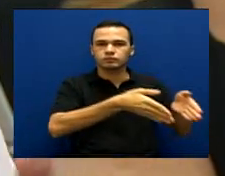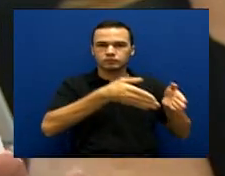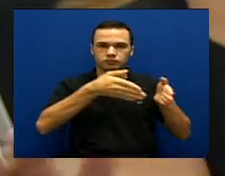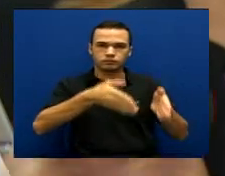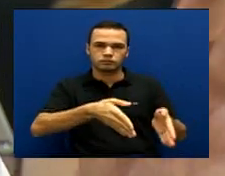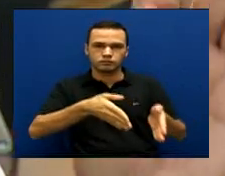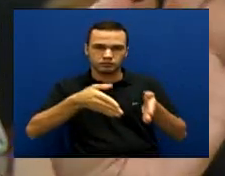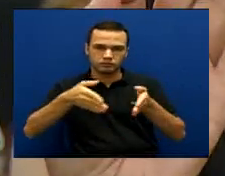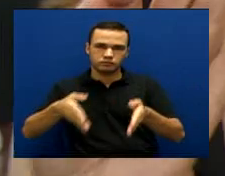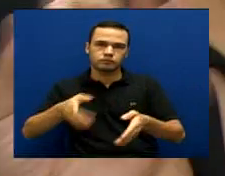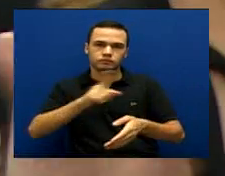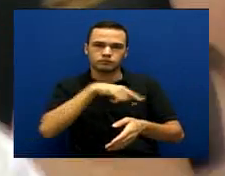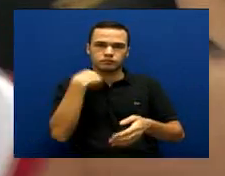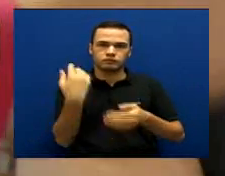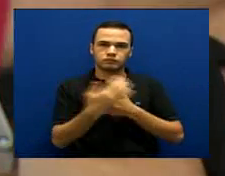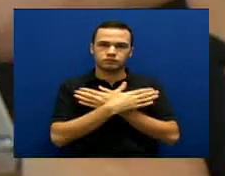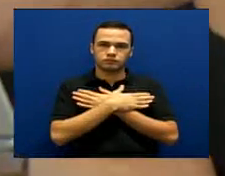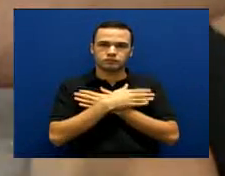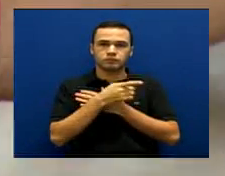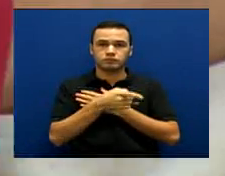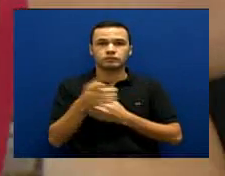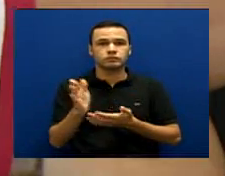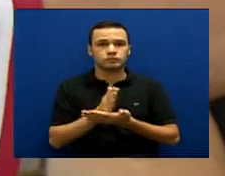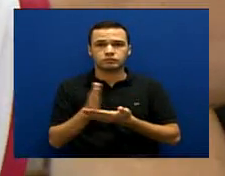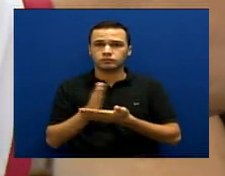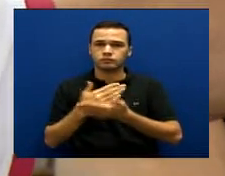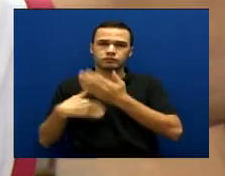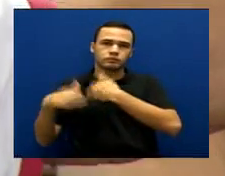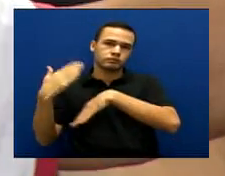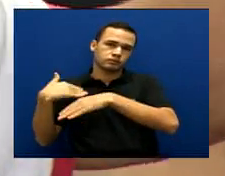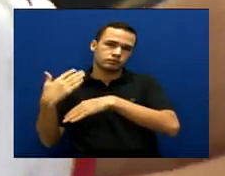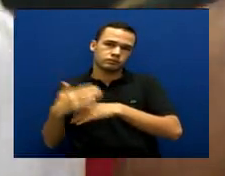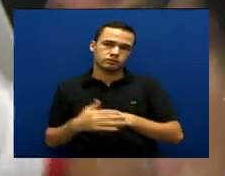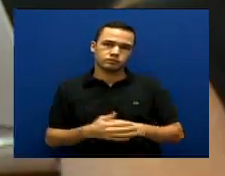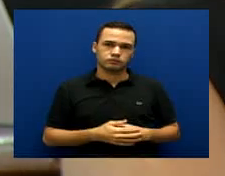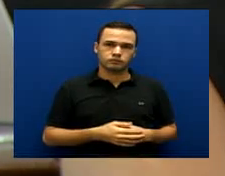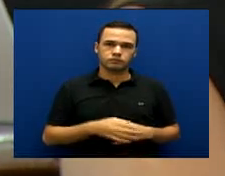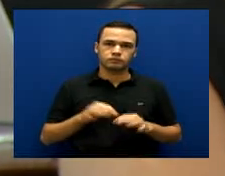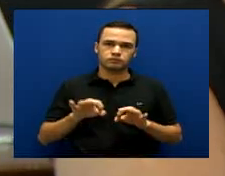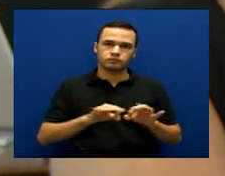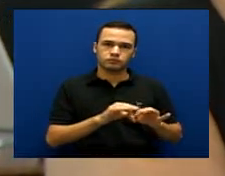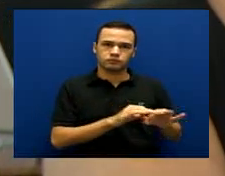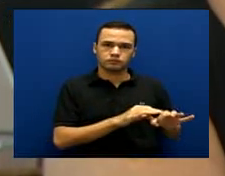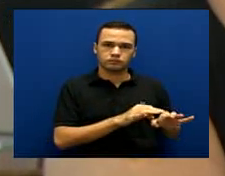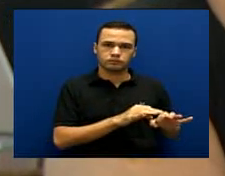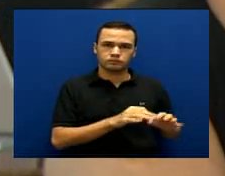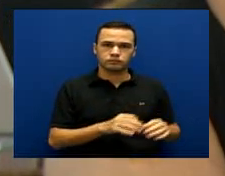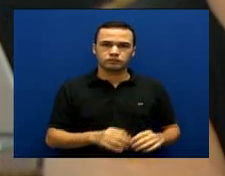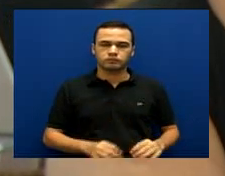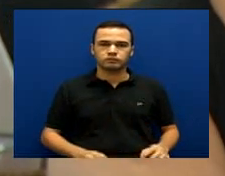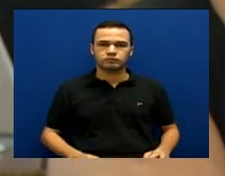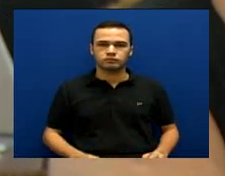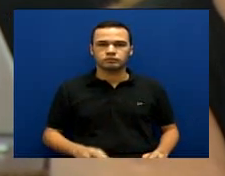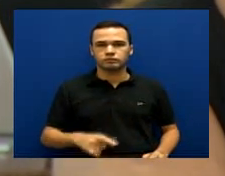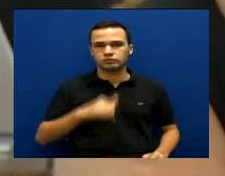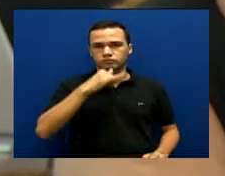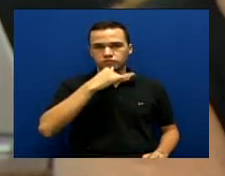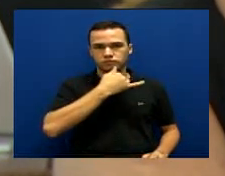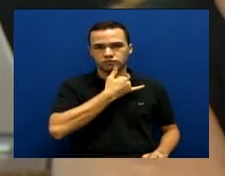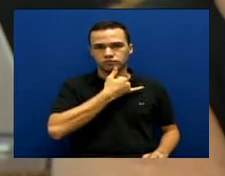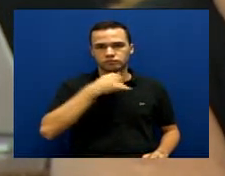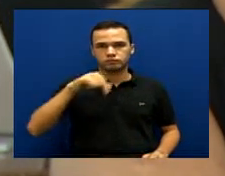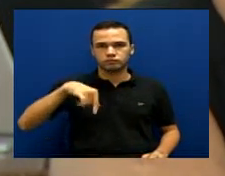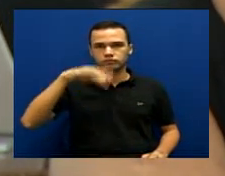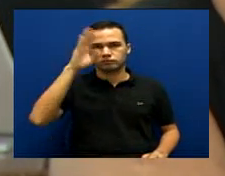tudo que se discutem sobre coisa que passou planejamento é olha é triste isso o